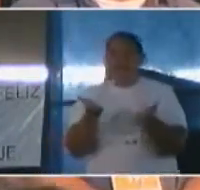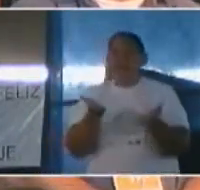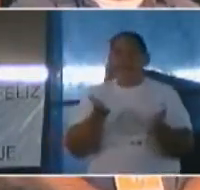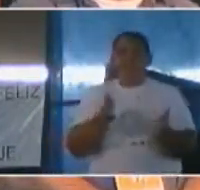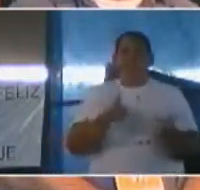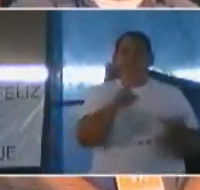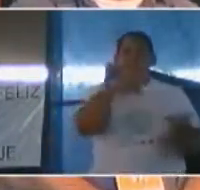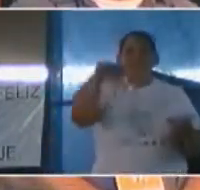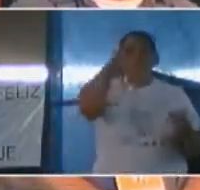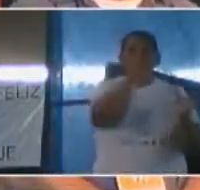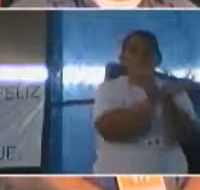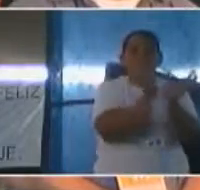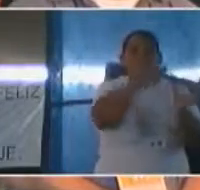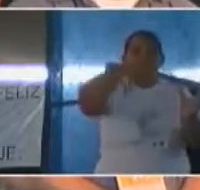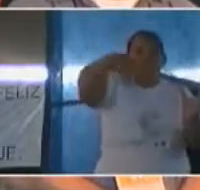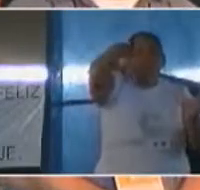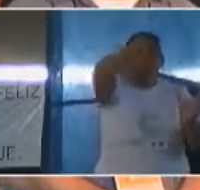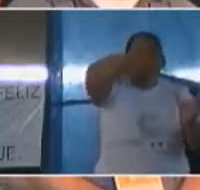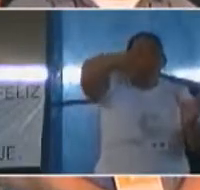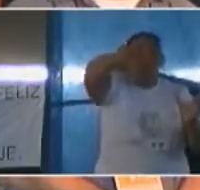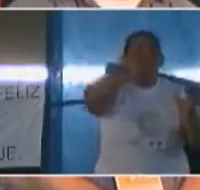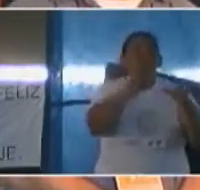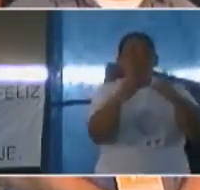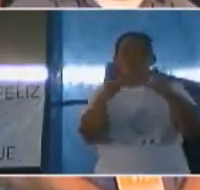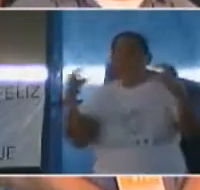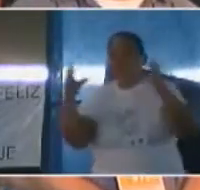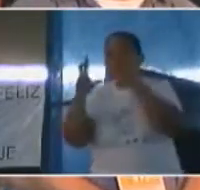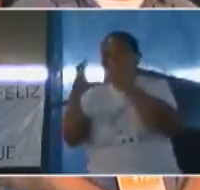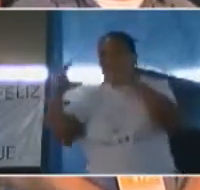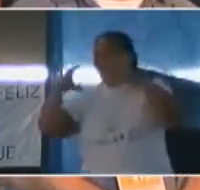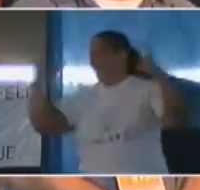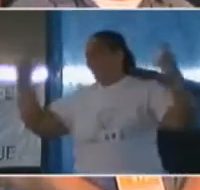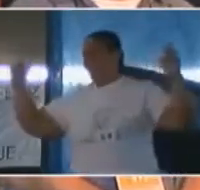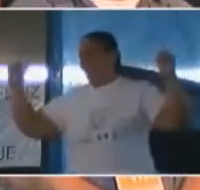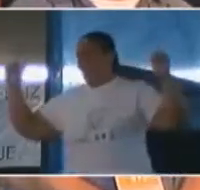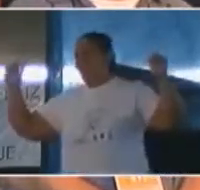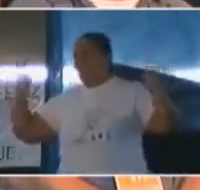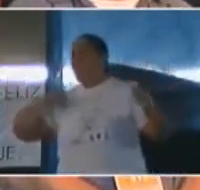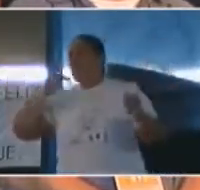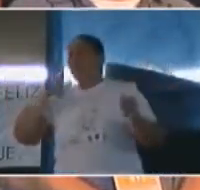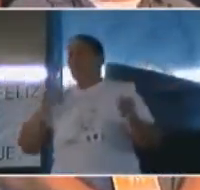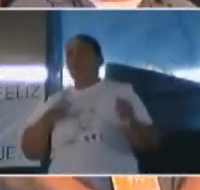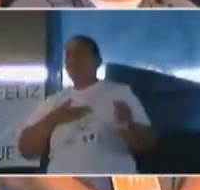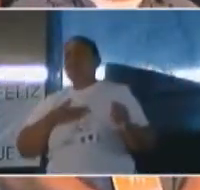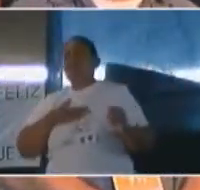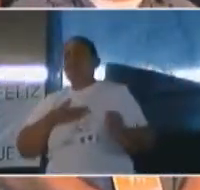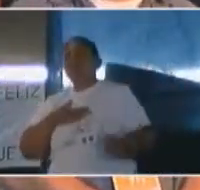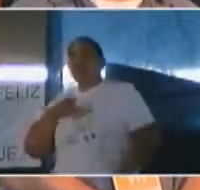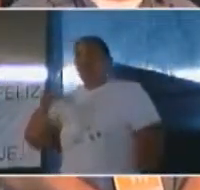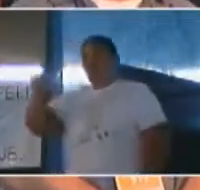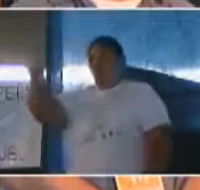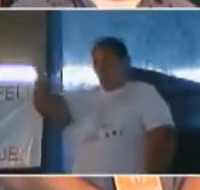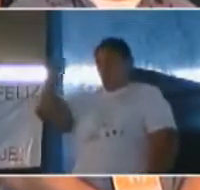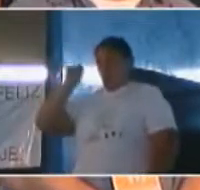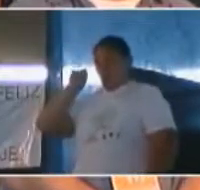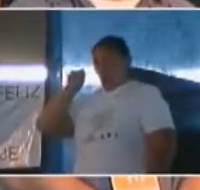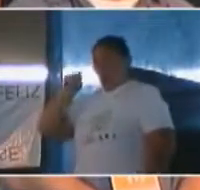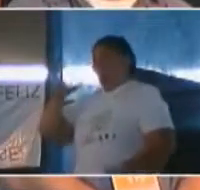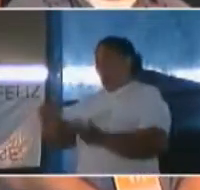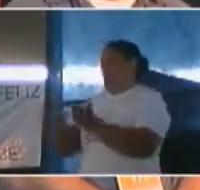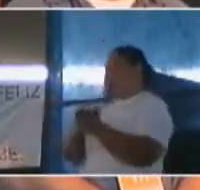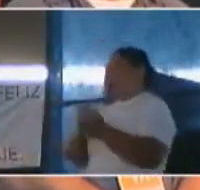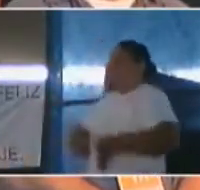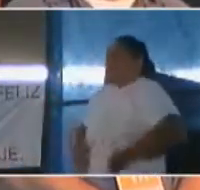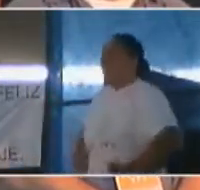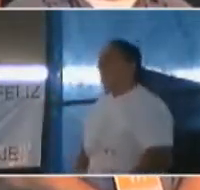numa das frases dizia que a gente foi escolhido antes mesmo de nascer. Então, acredito que